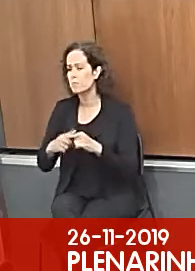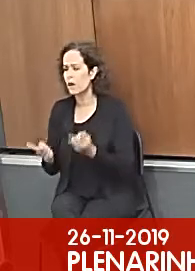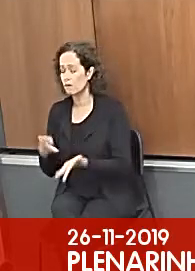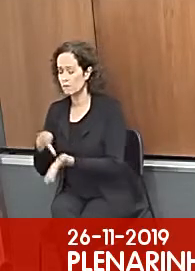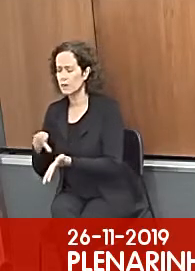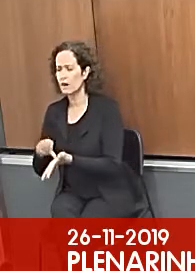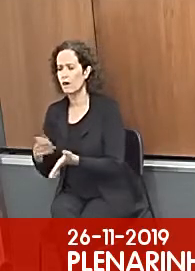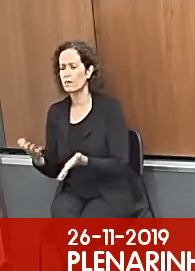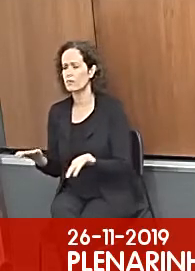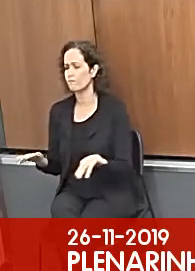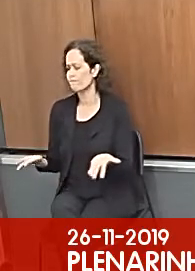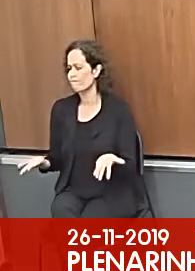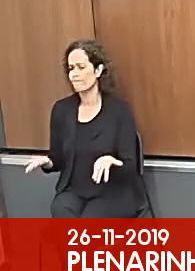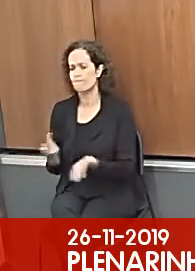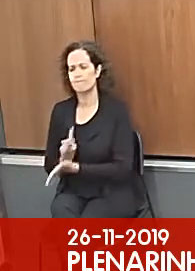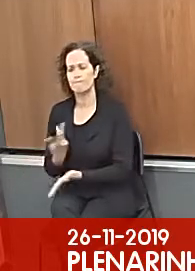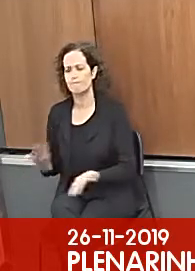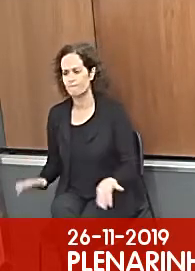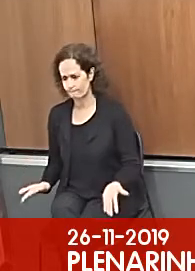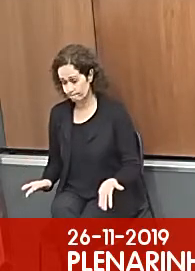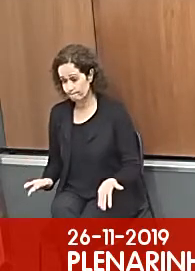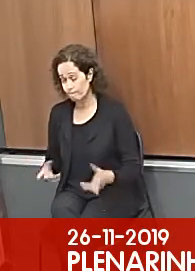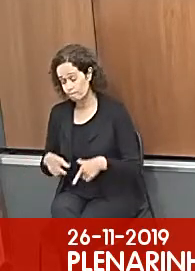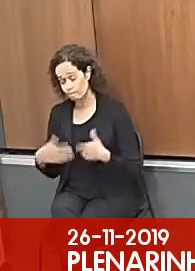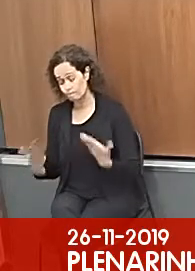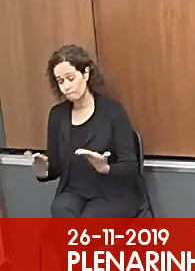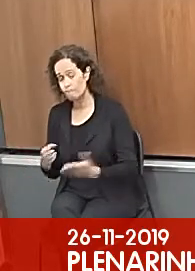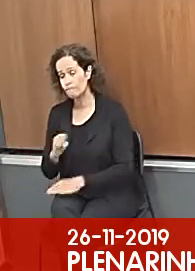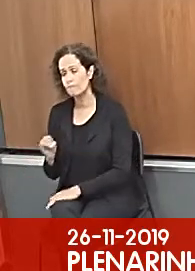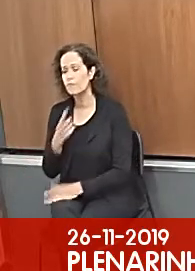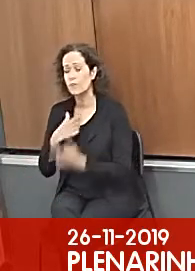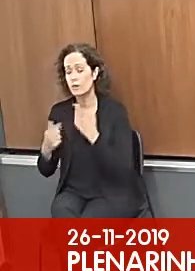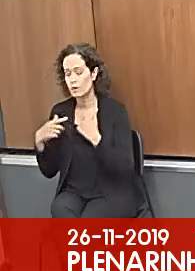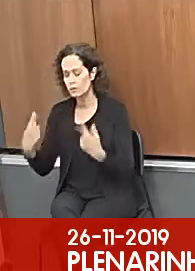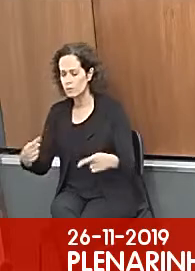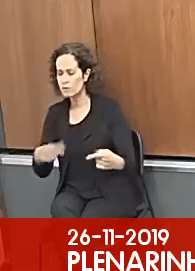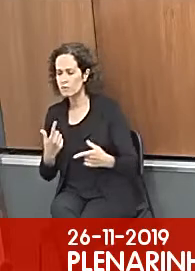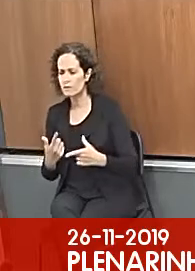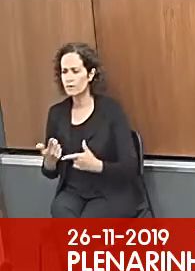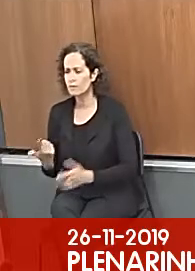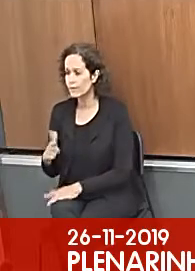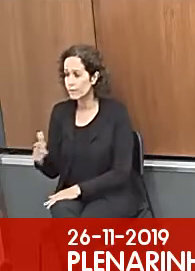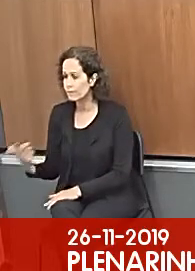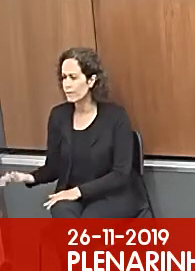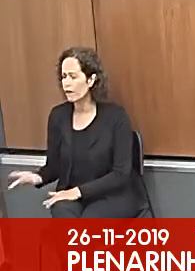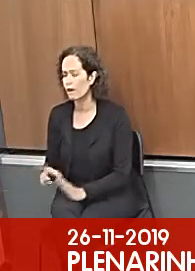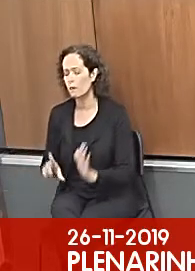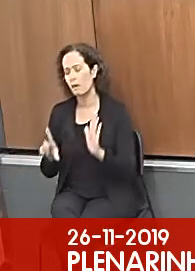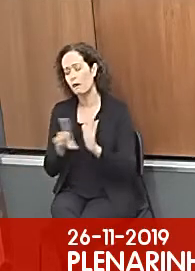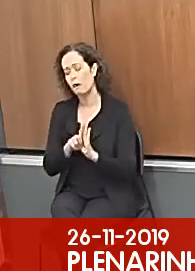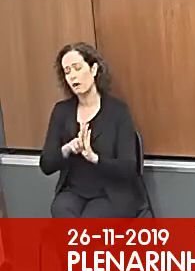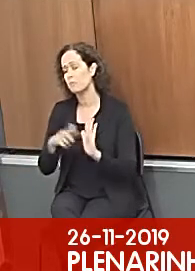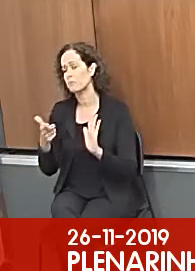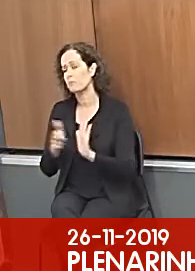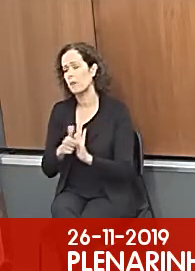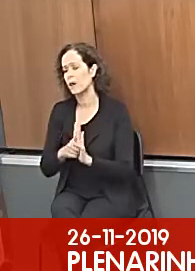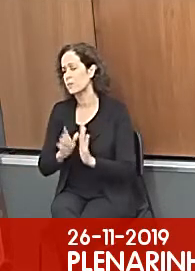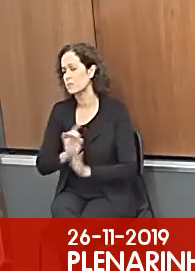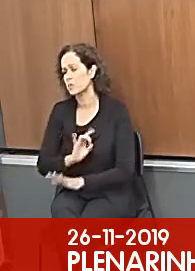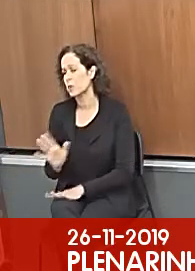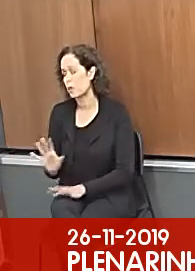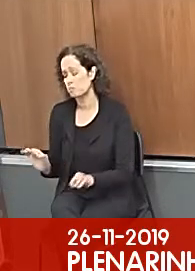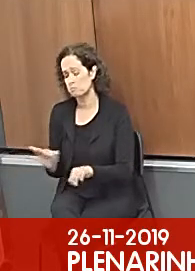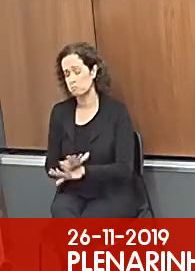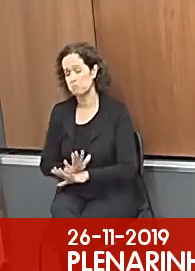funcionam? Então, se não tiver a vontade política, a lei não caminha. Vai ser só mais uma lei no papel e